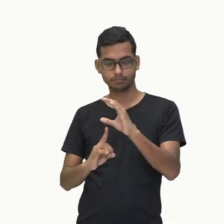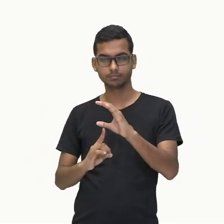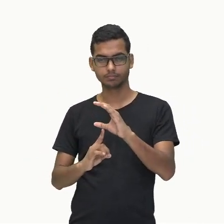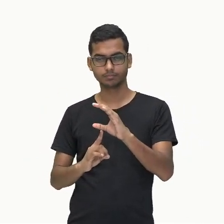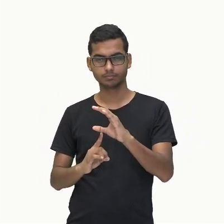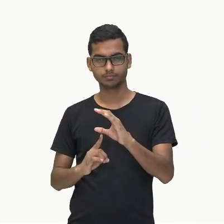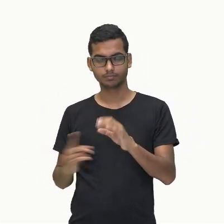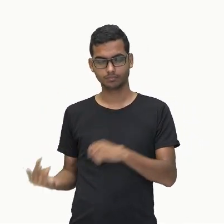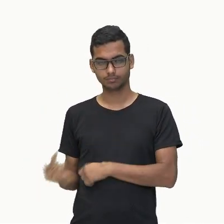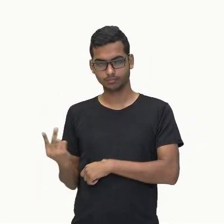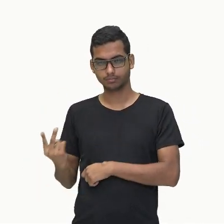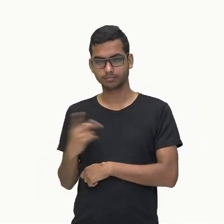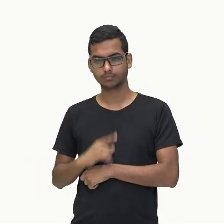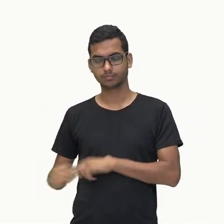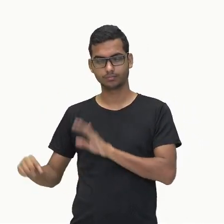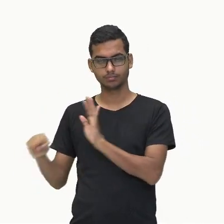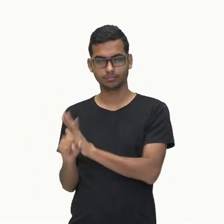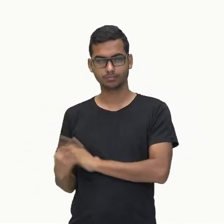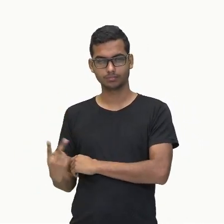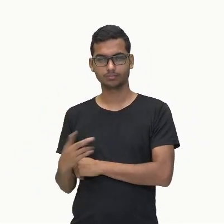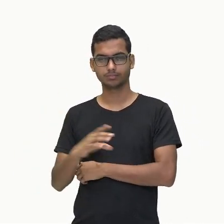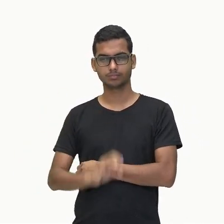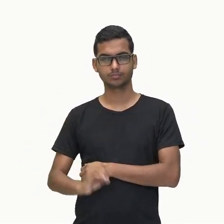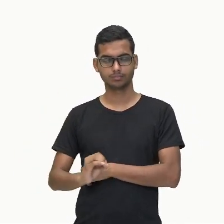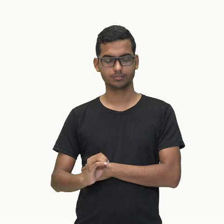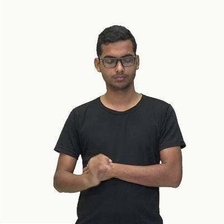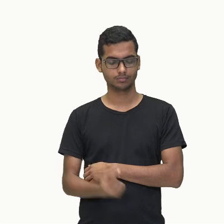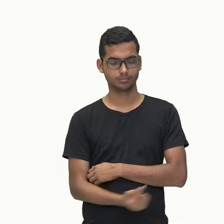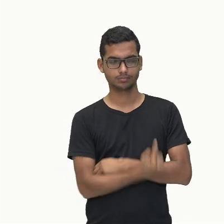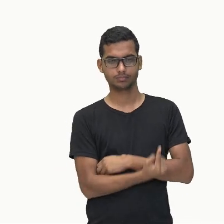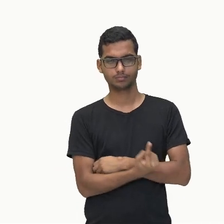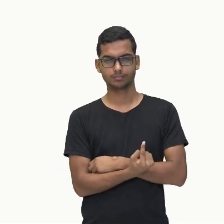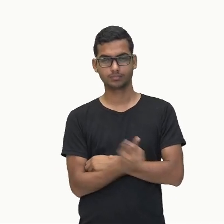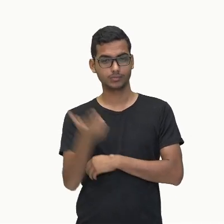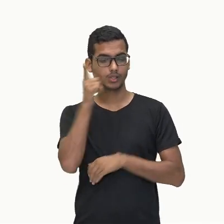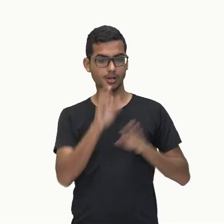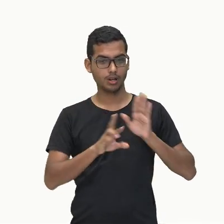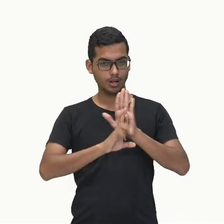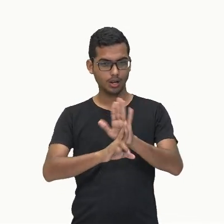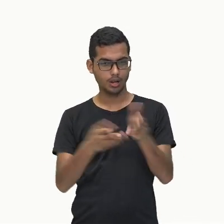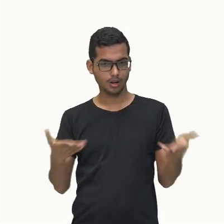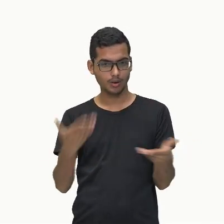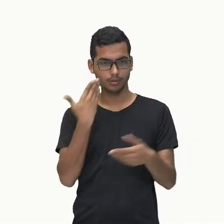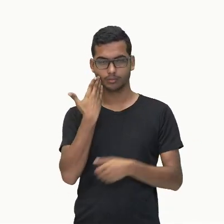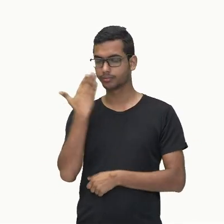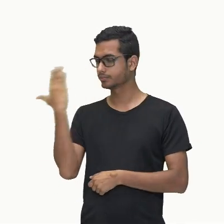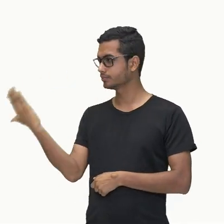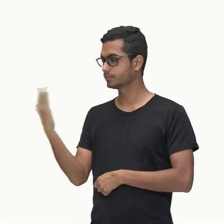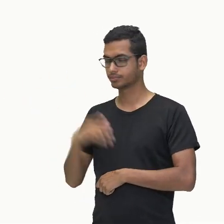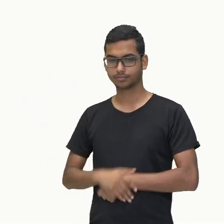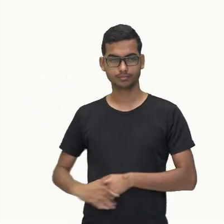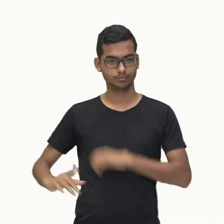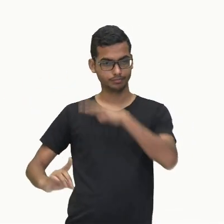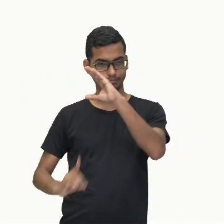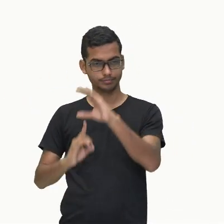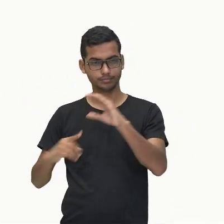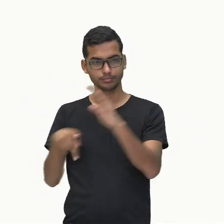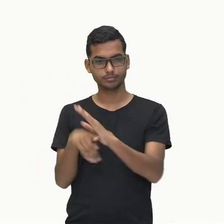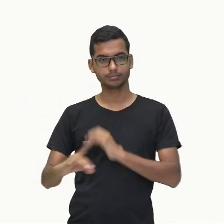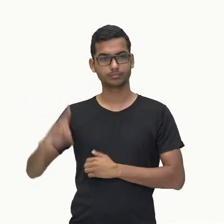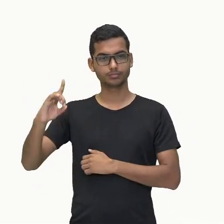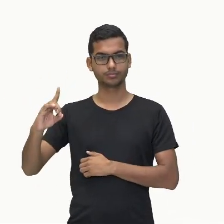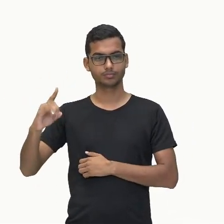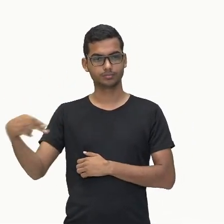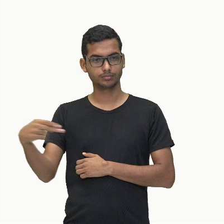esses valores, entre menos 2 e 1. E a gente representa dessa maneira. Domínio x pertence